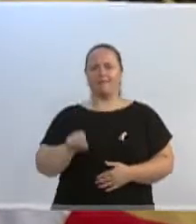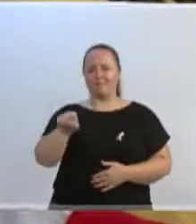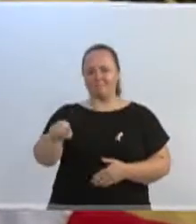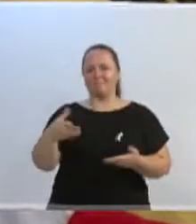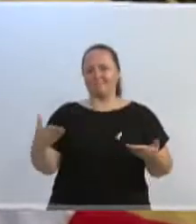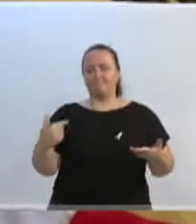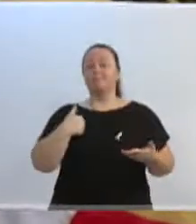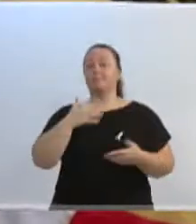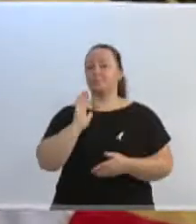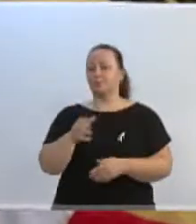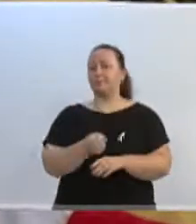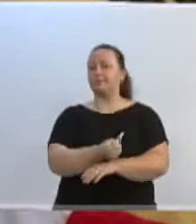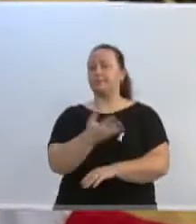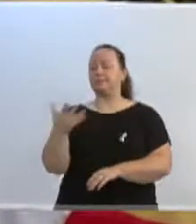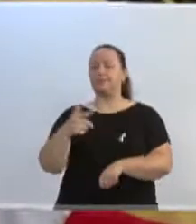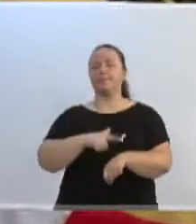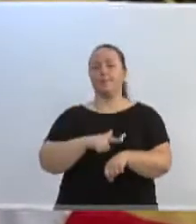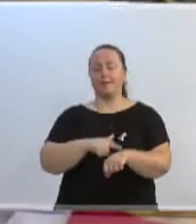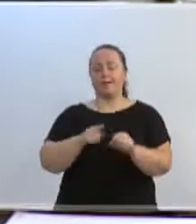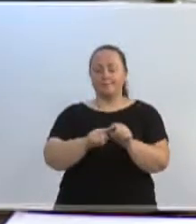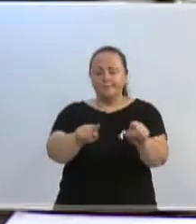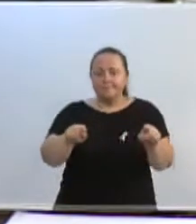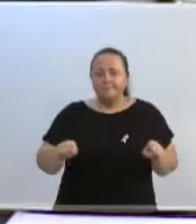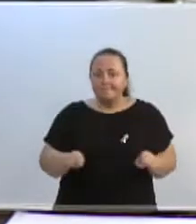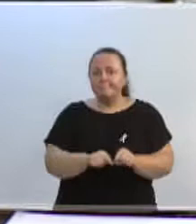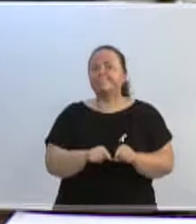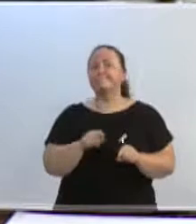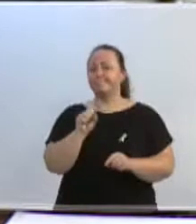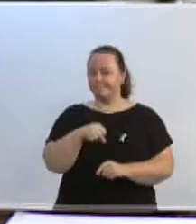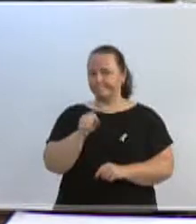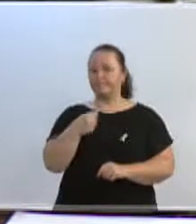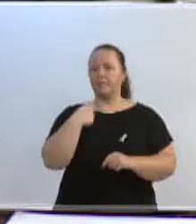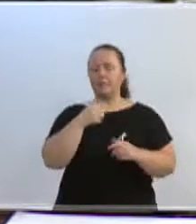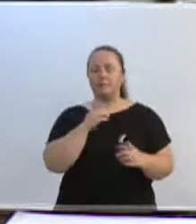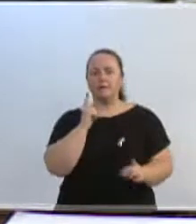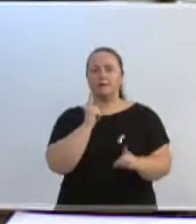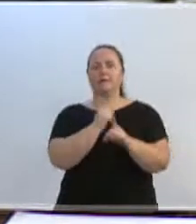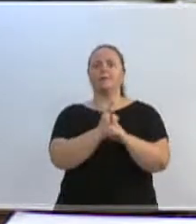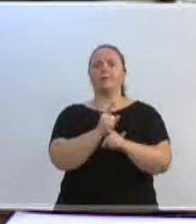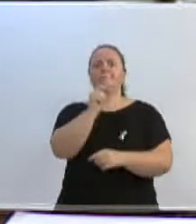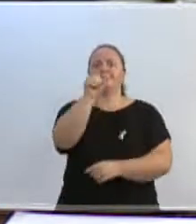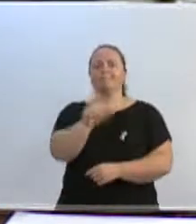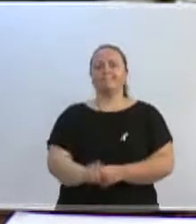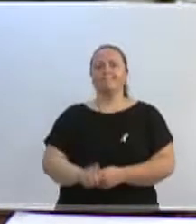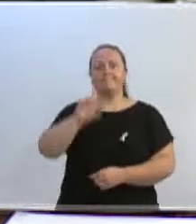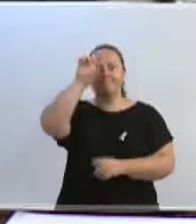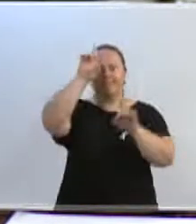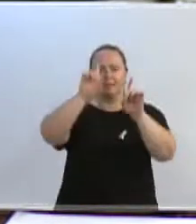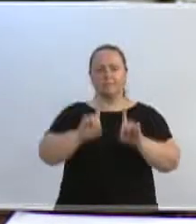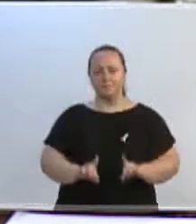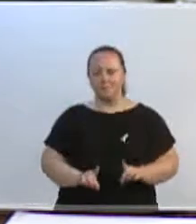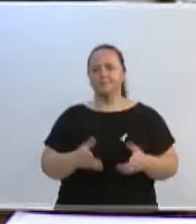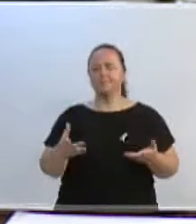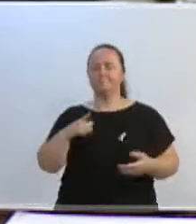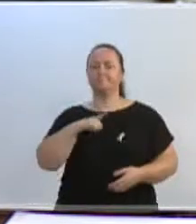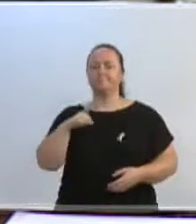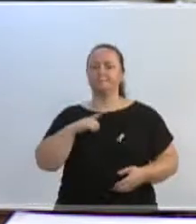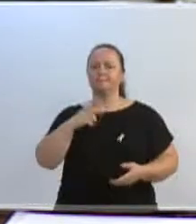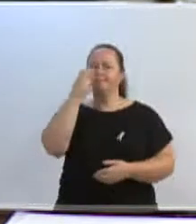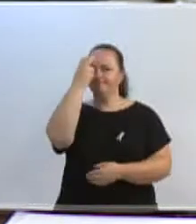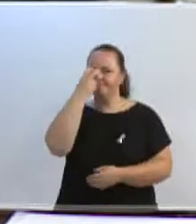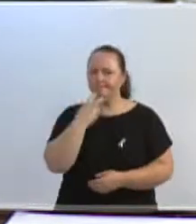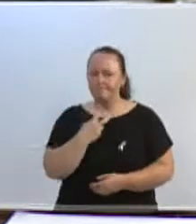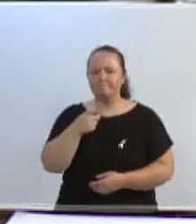vários momentos desses em sala de aula, onde confrontava com deficientes visuais,